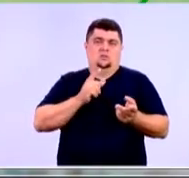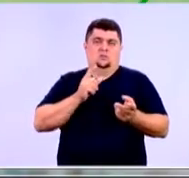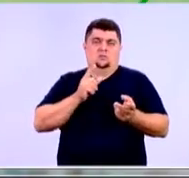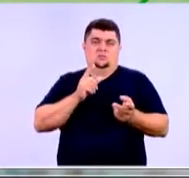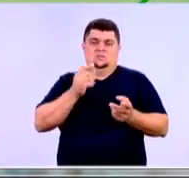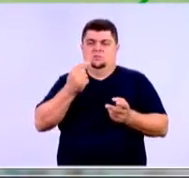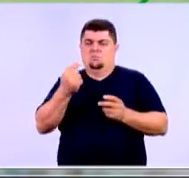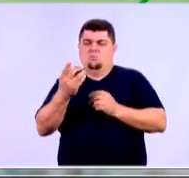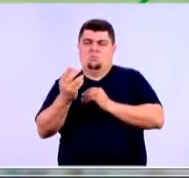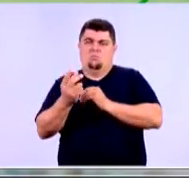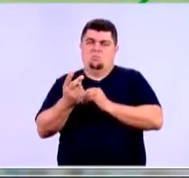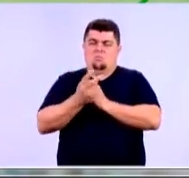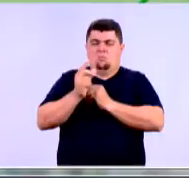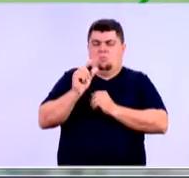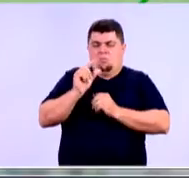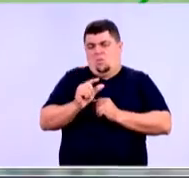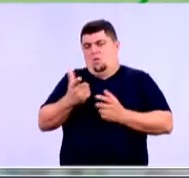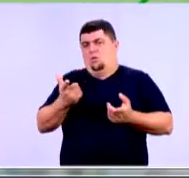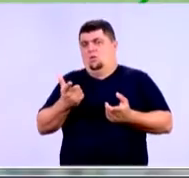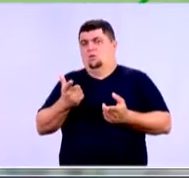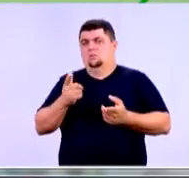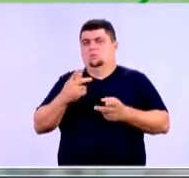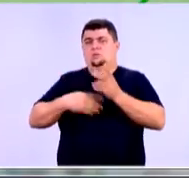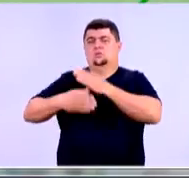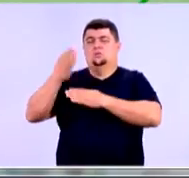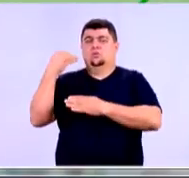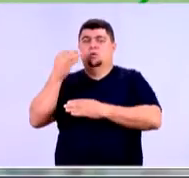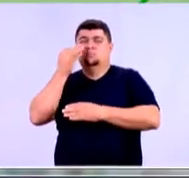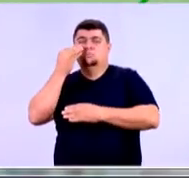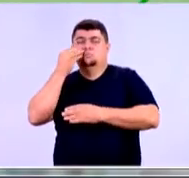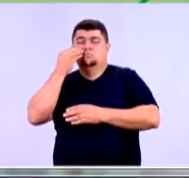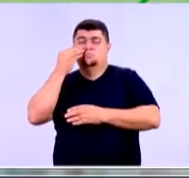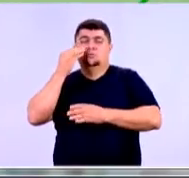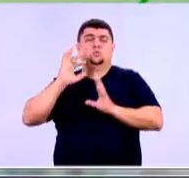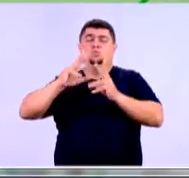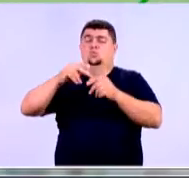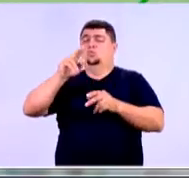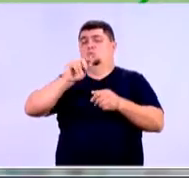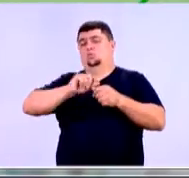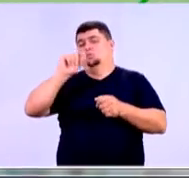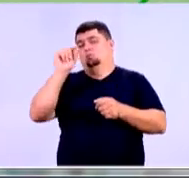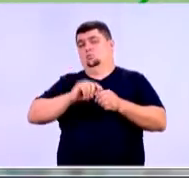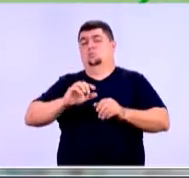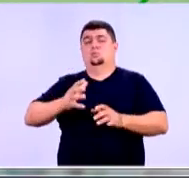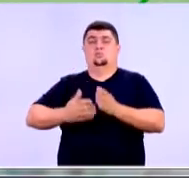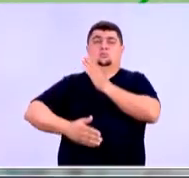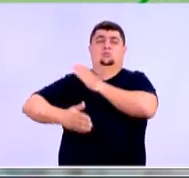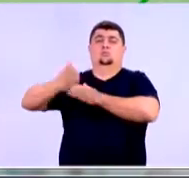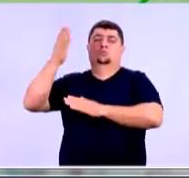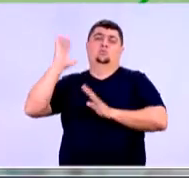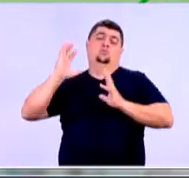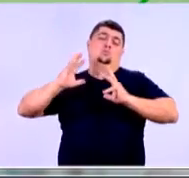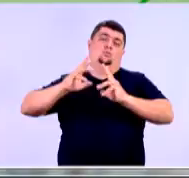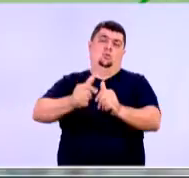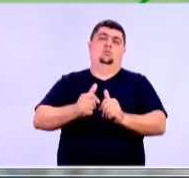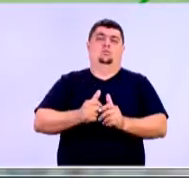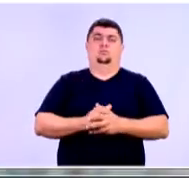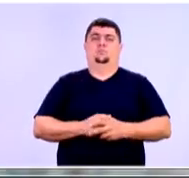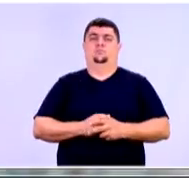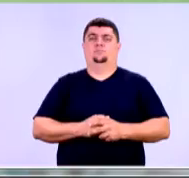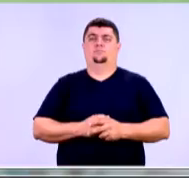um crédito menor, principalmente o histórico. Então, a gente vai dar uma certa enfoque, né, quando a gente vai discutir um pouco mais nas próximas